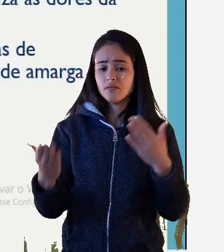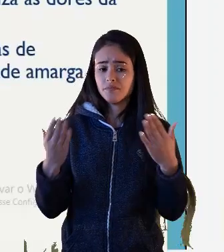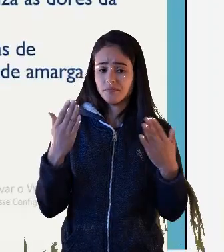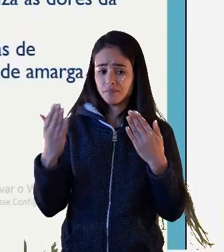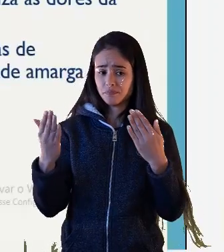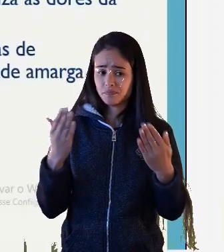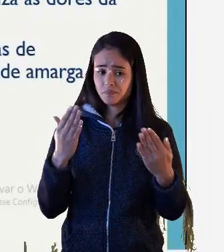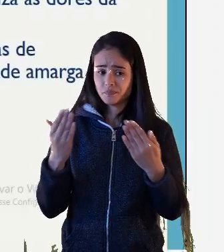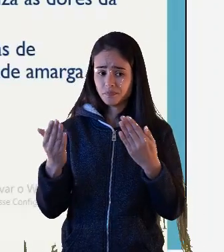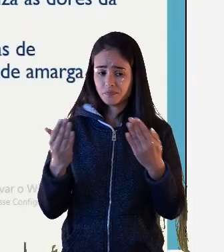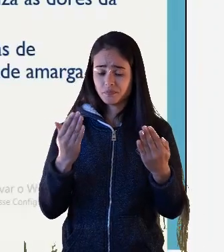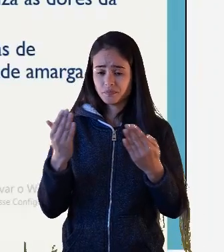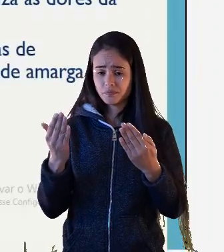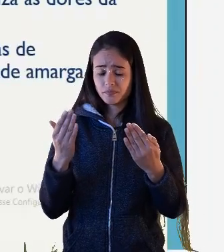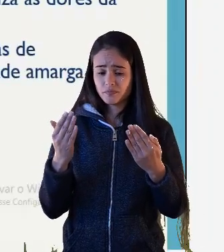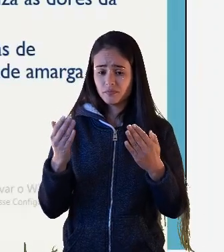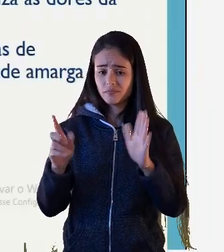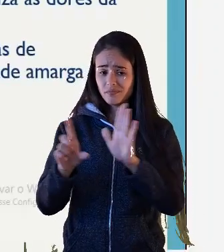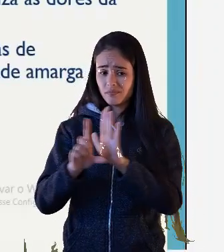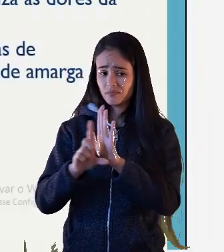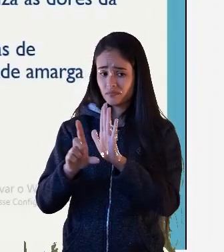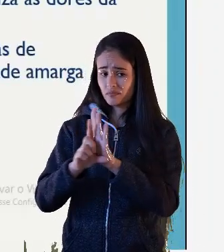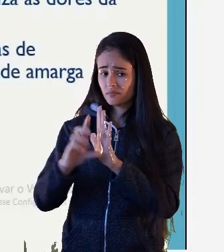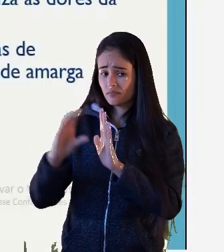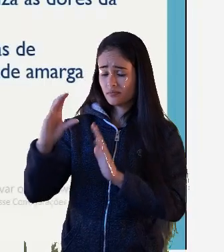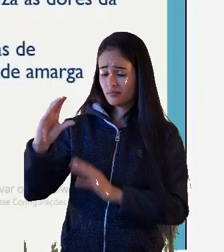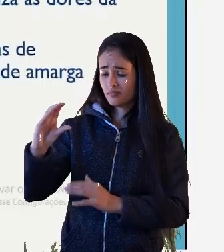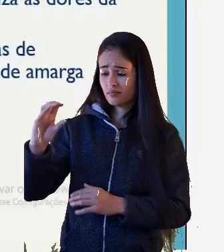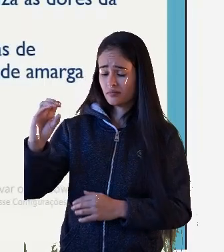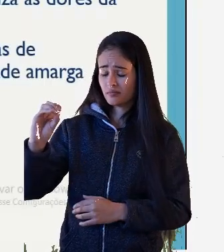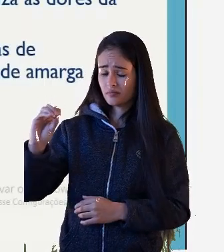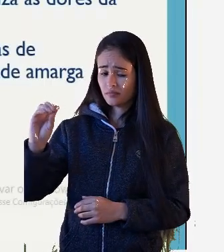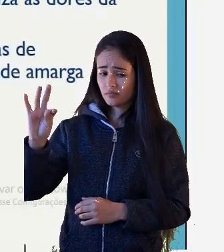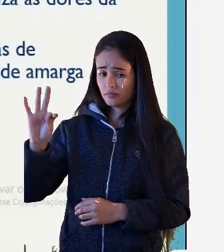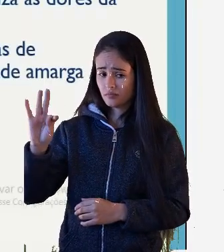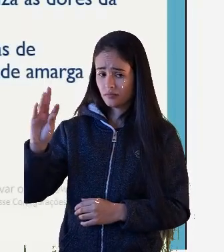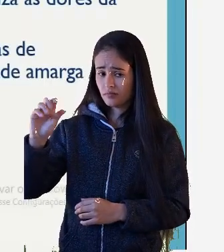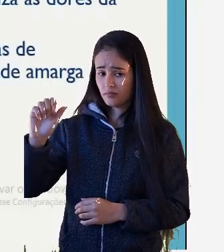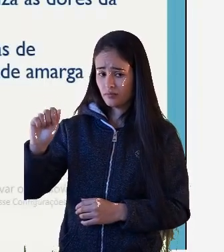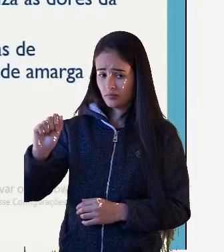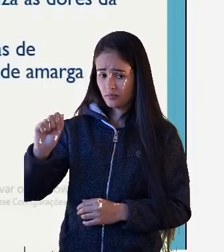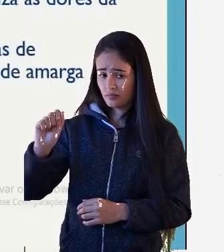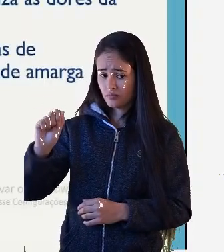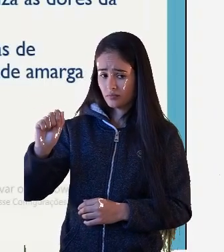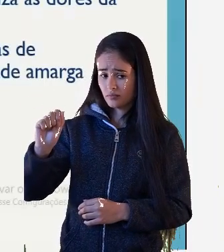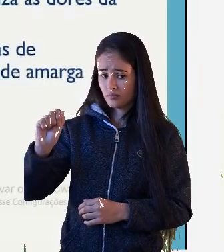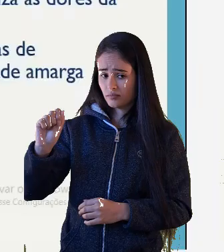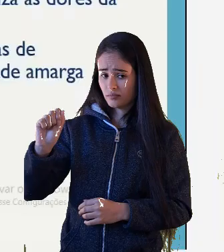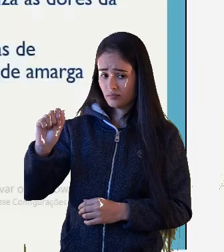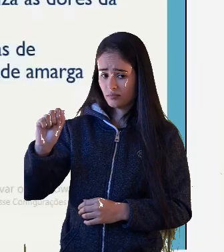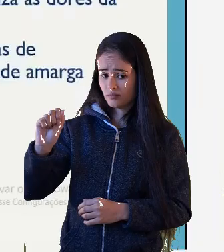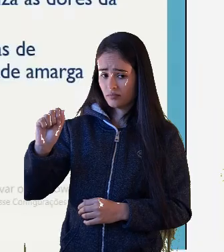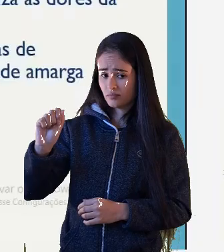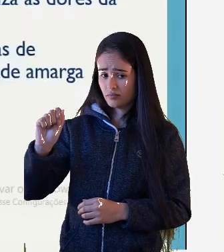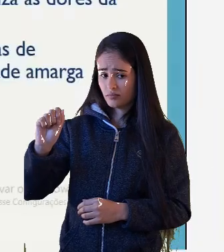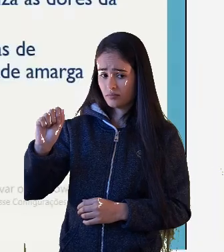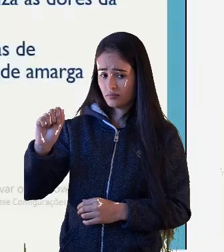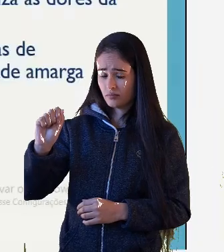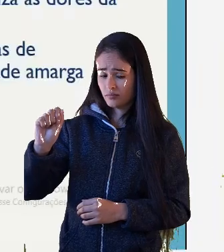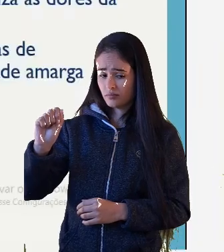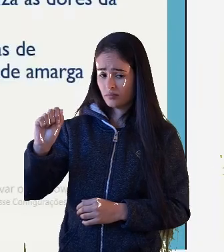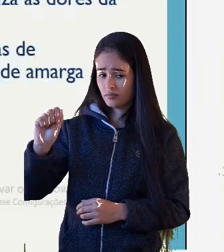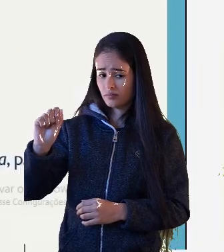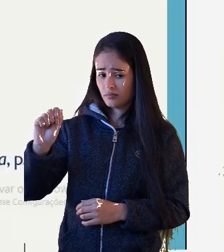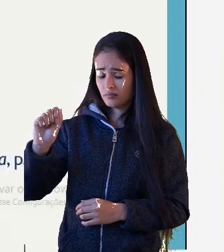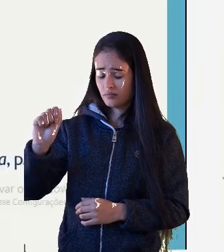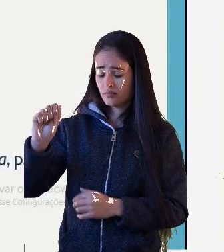gente. A cota é só a gota que ameniza as dores da saga. Suas chagas de desigualdade